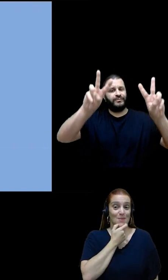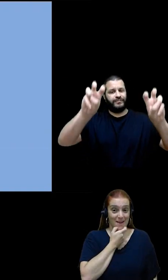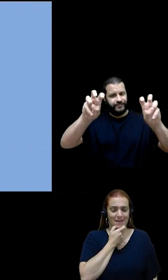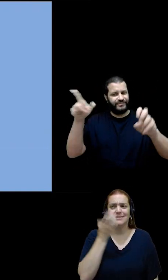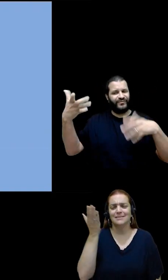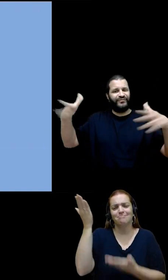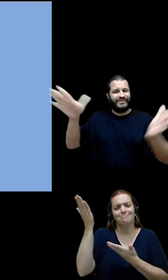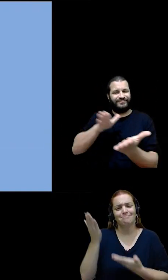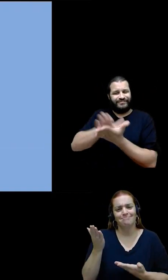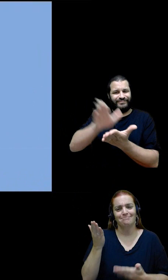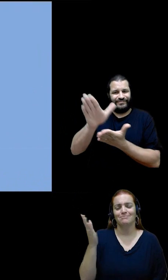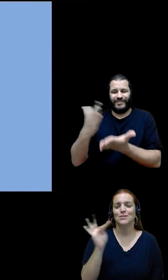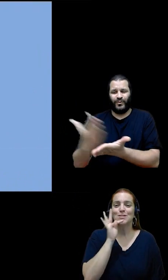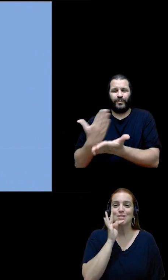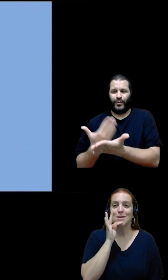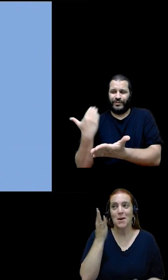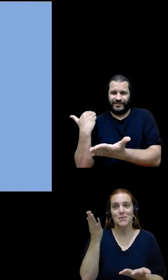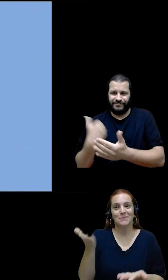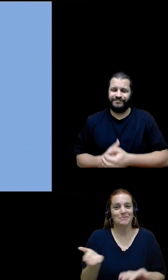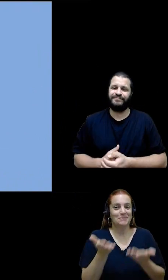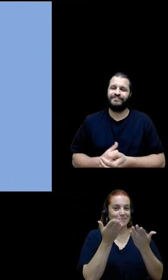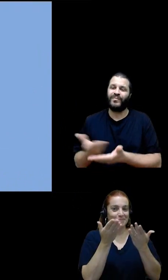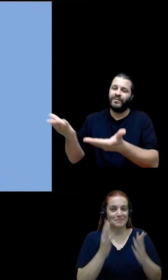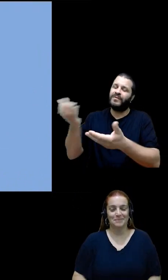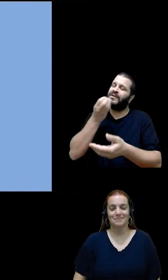Interpreting. Tiago, obrigada e você tem a palavra.